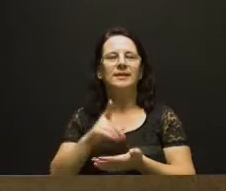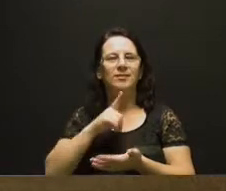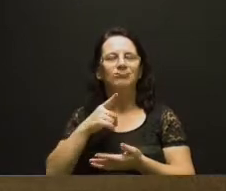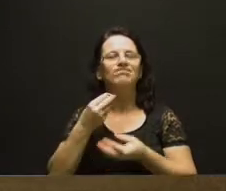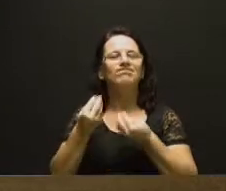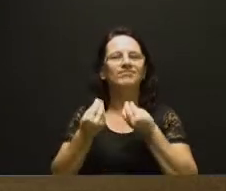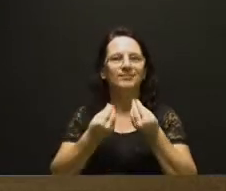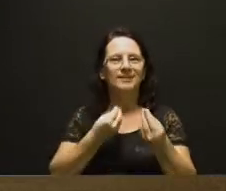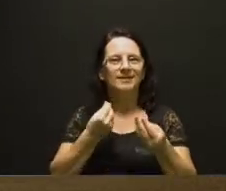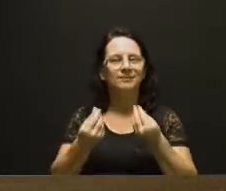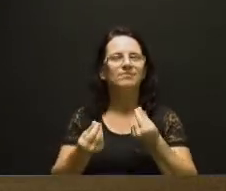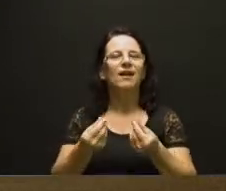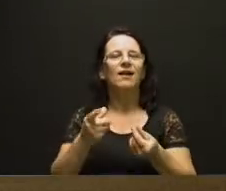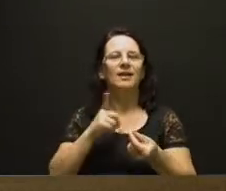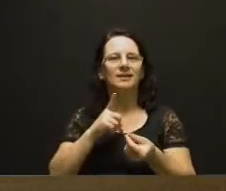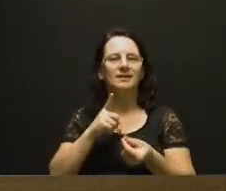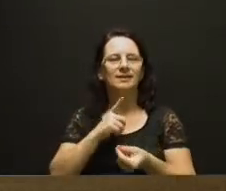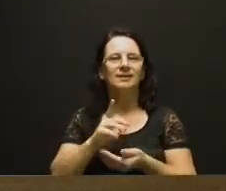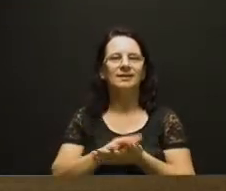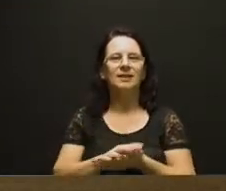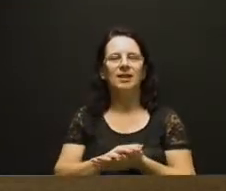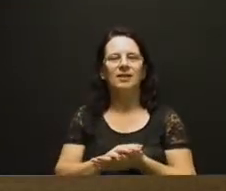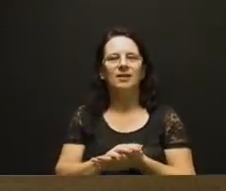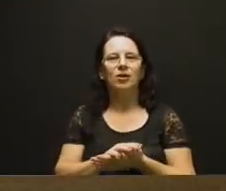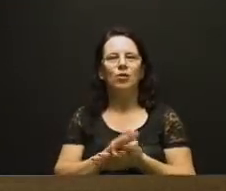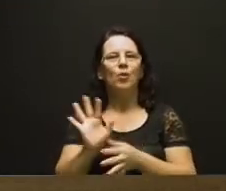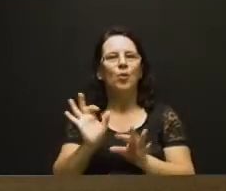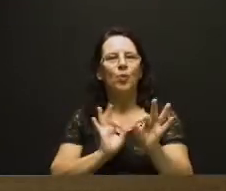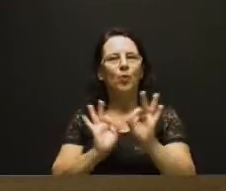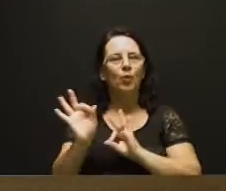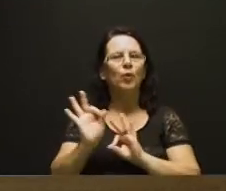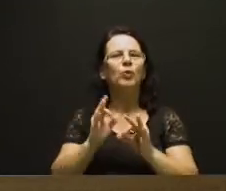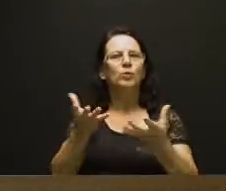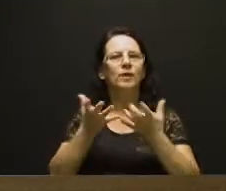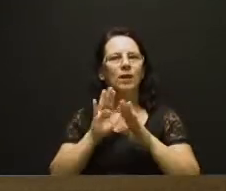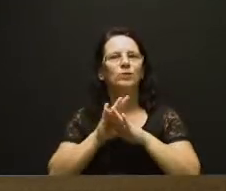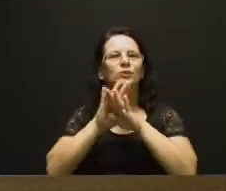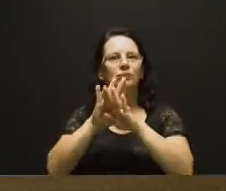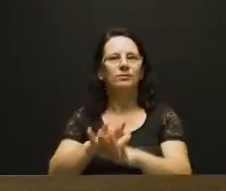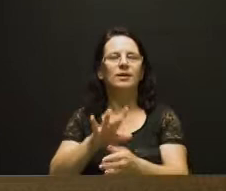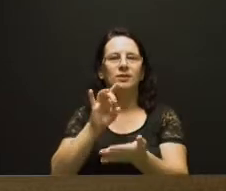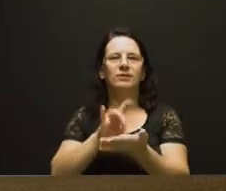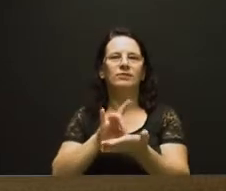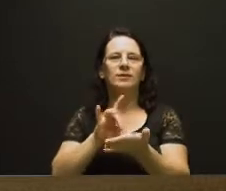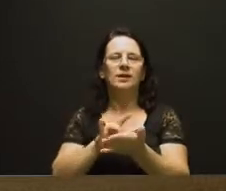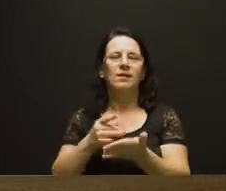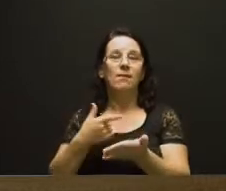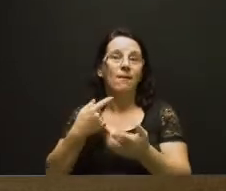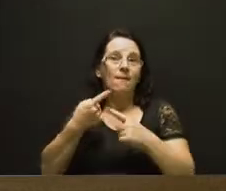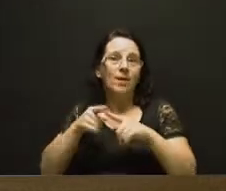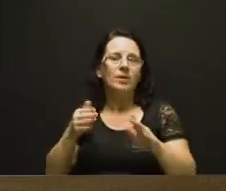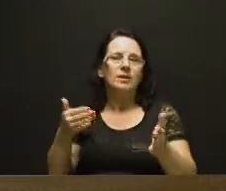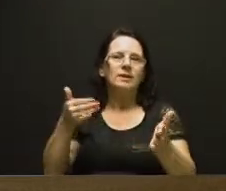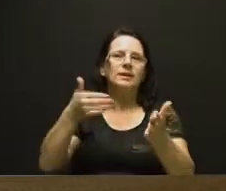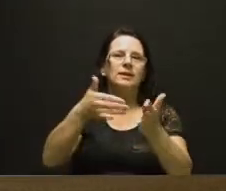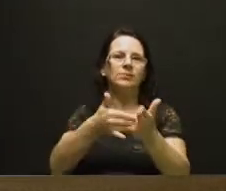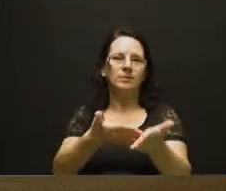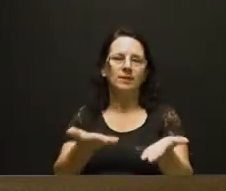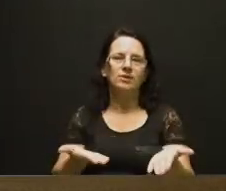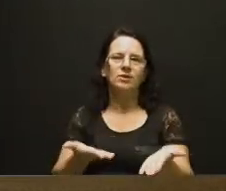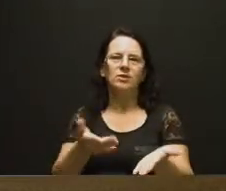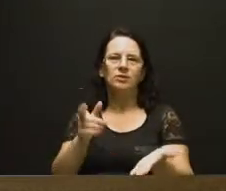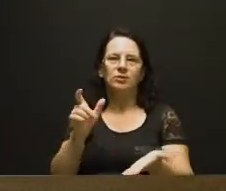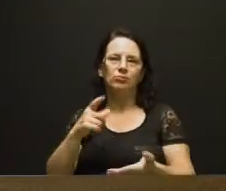sim sou sensível a essas causas assumo eu tenho limitações essas limitações não são